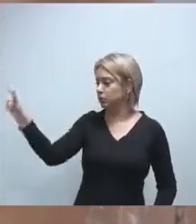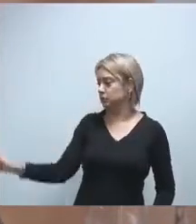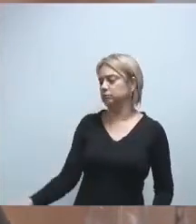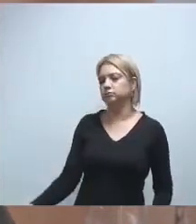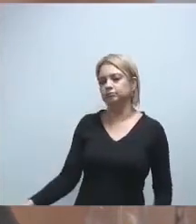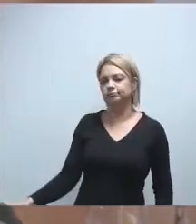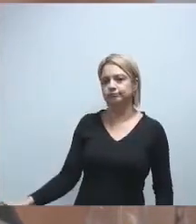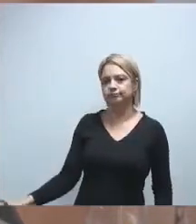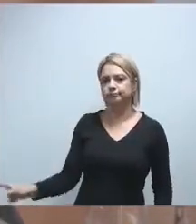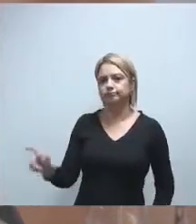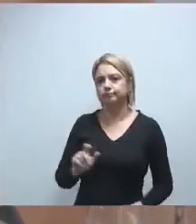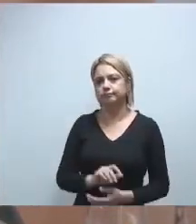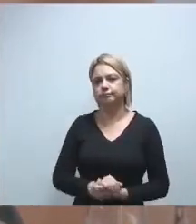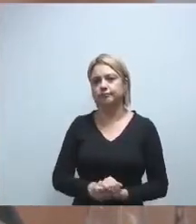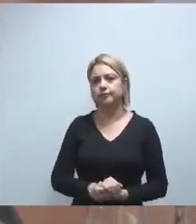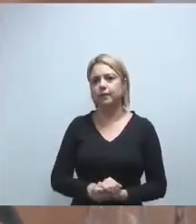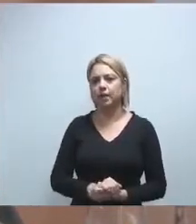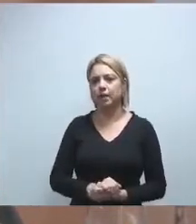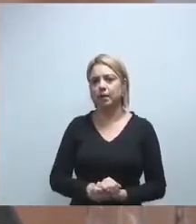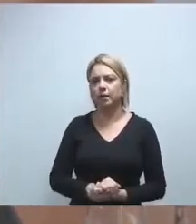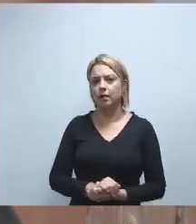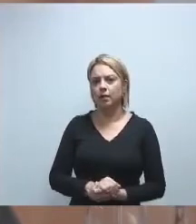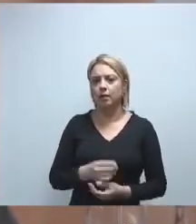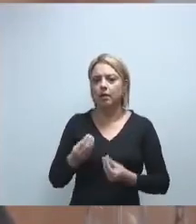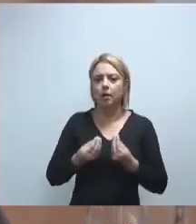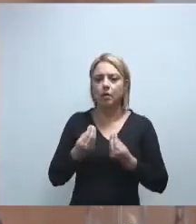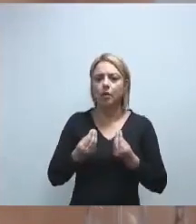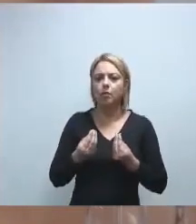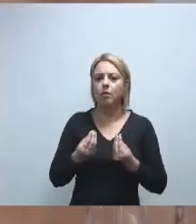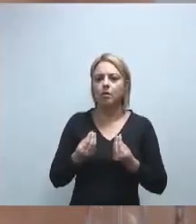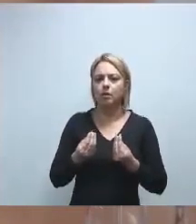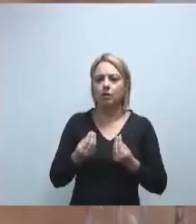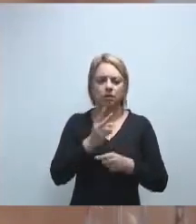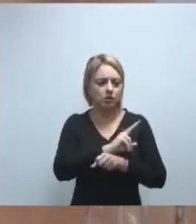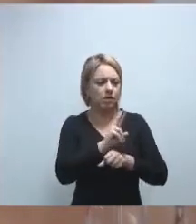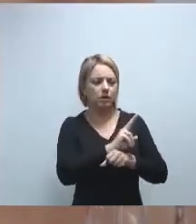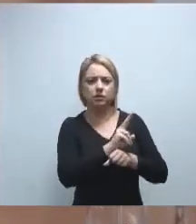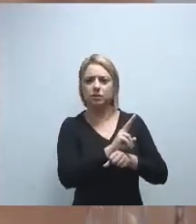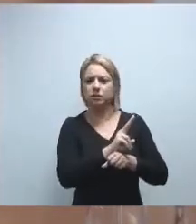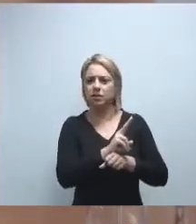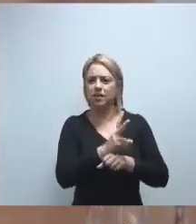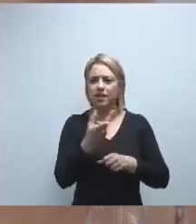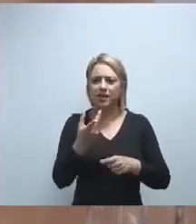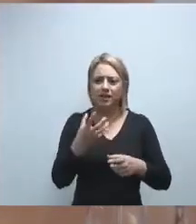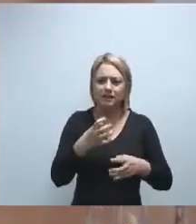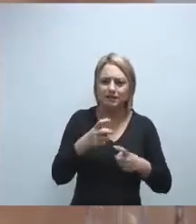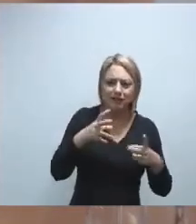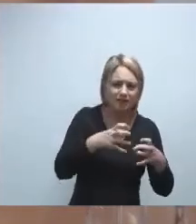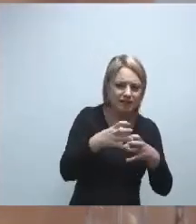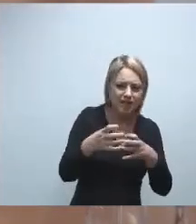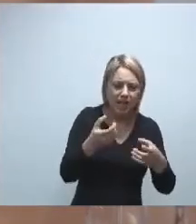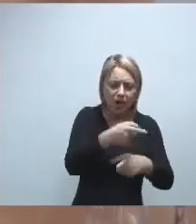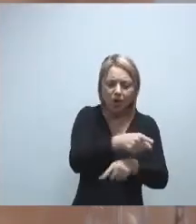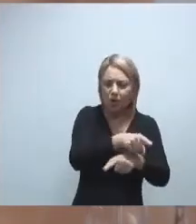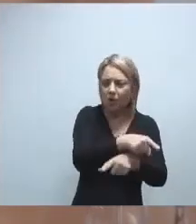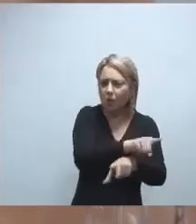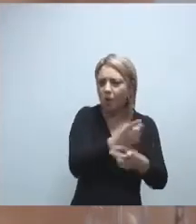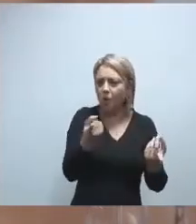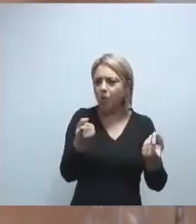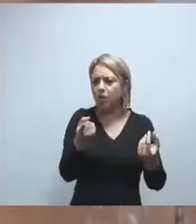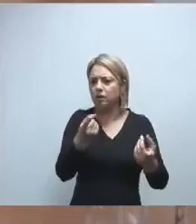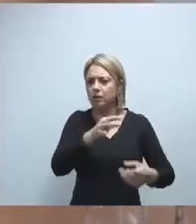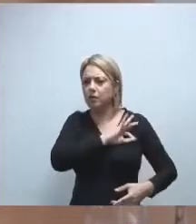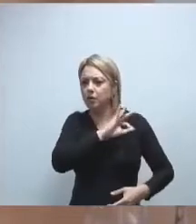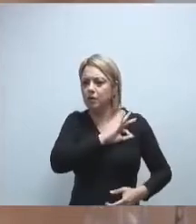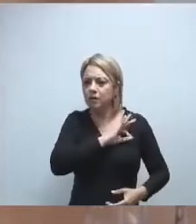a a presidir o inquérito ora isso não é controle externo isso é uma animosidade contra a polícia contra um delegado de